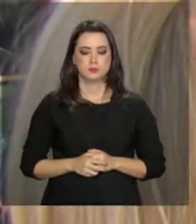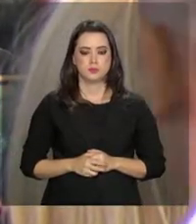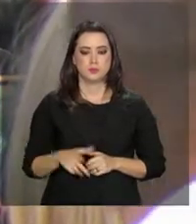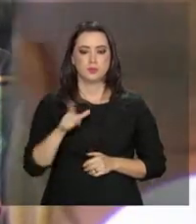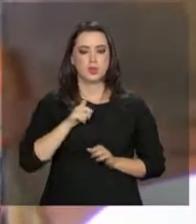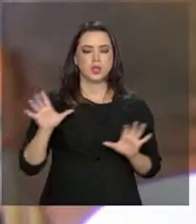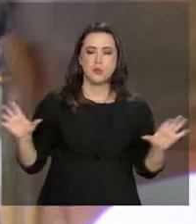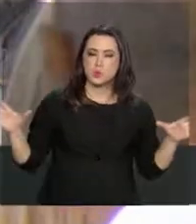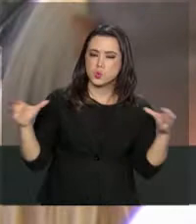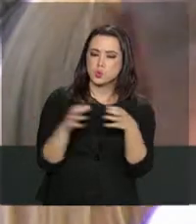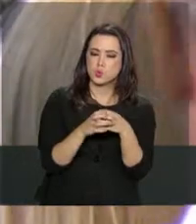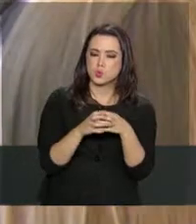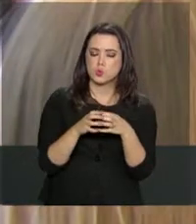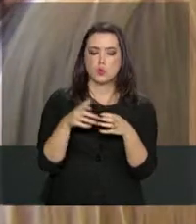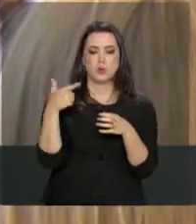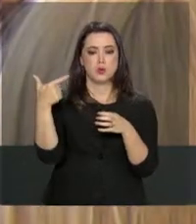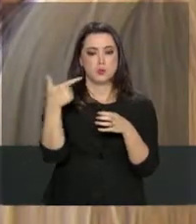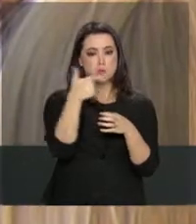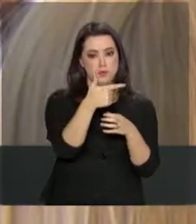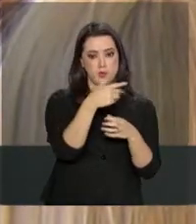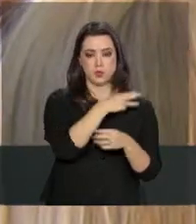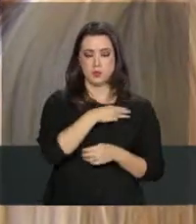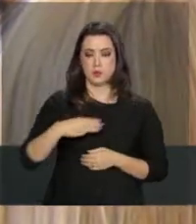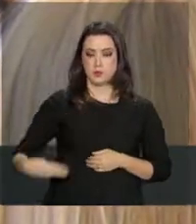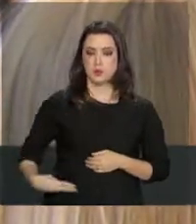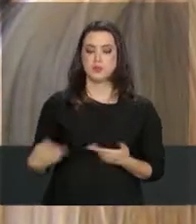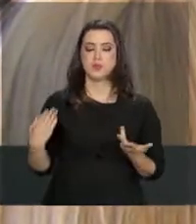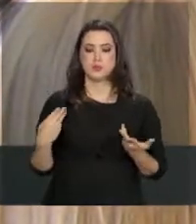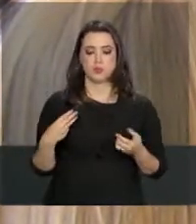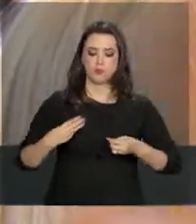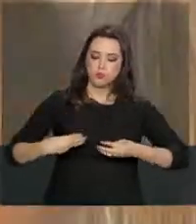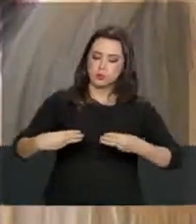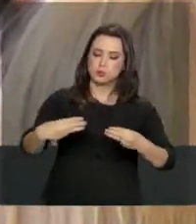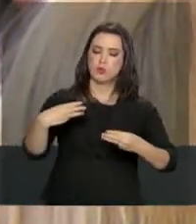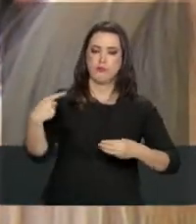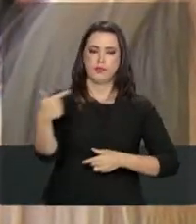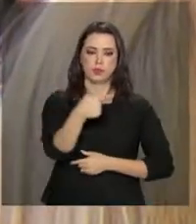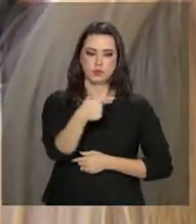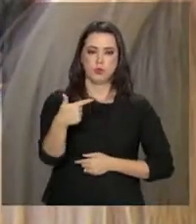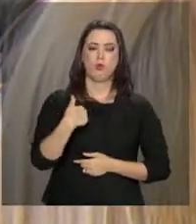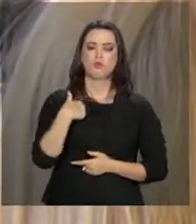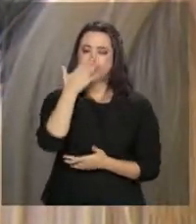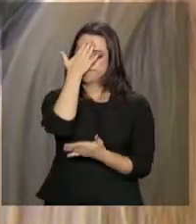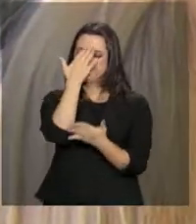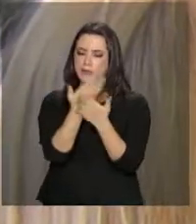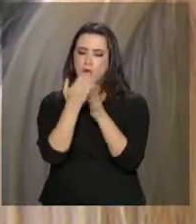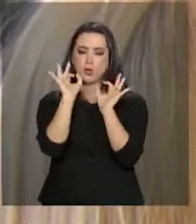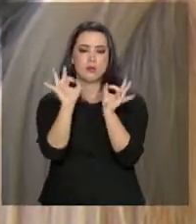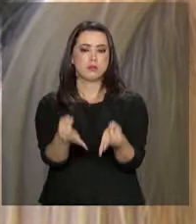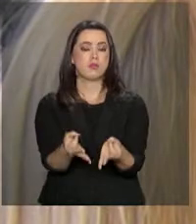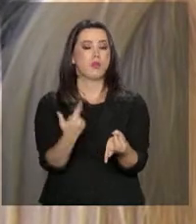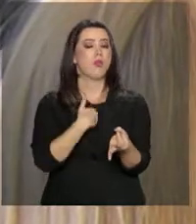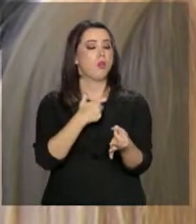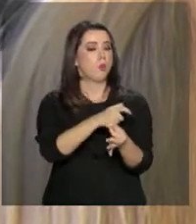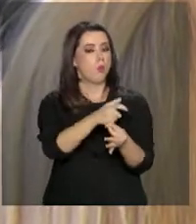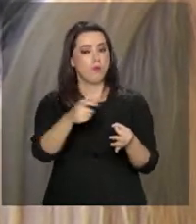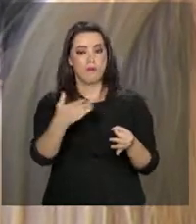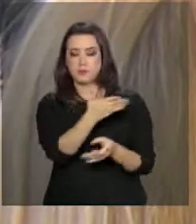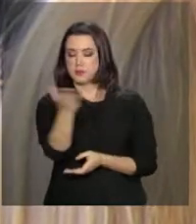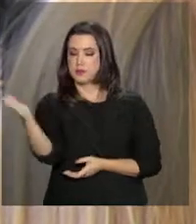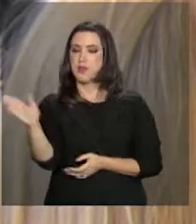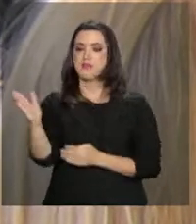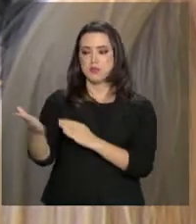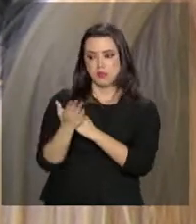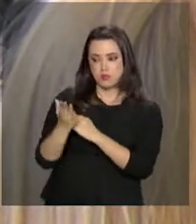temos um time de bridge 22 meninos e com todo o toda certeza é grande parte de vocês